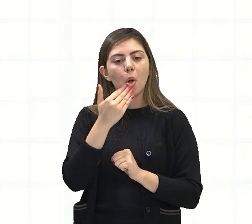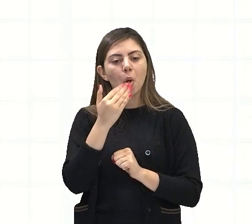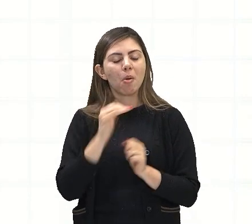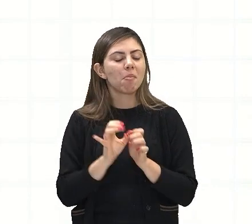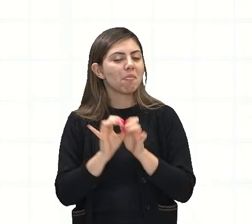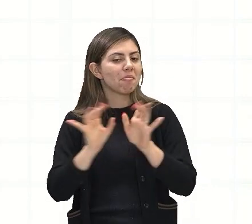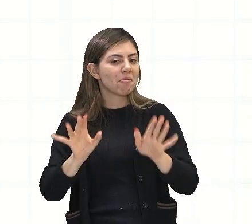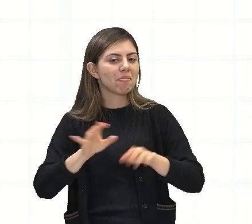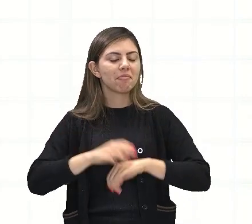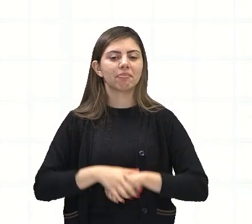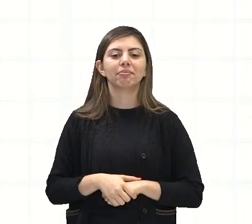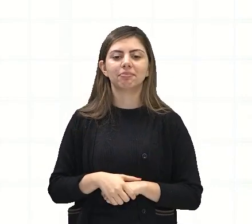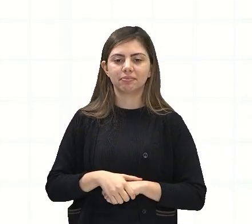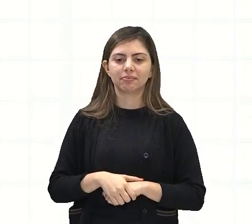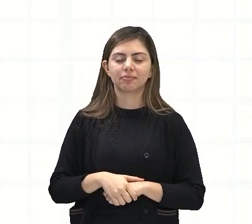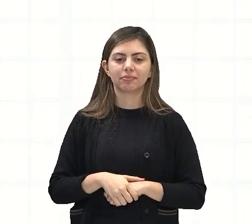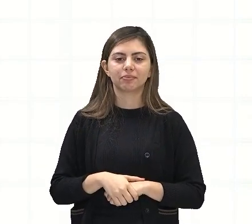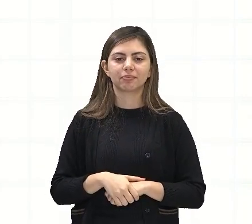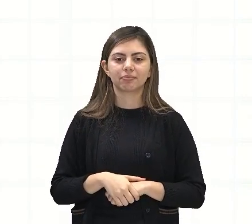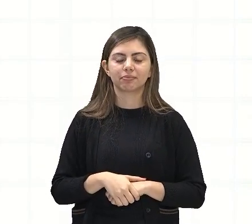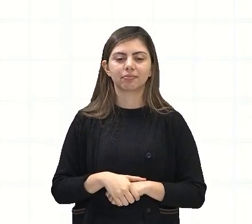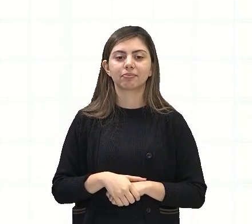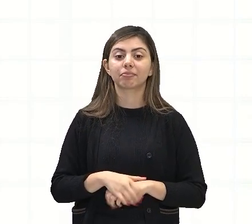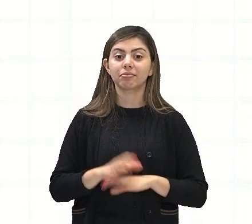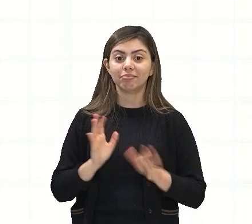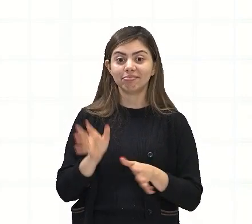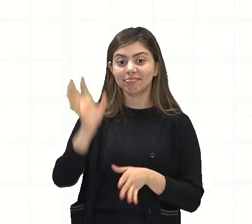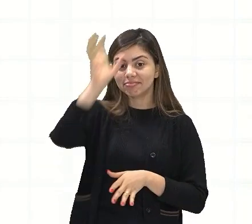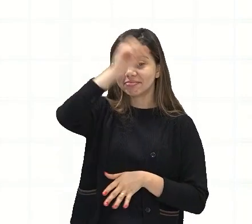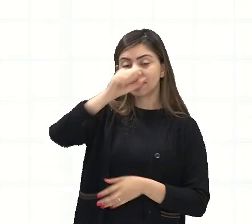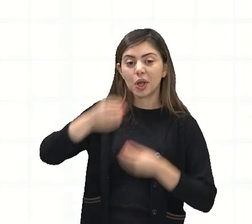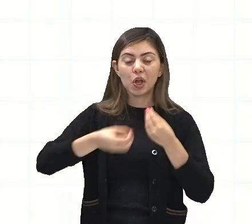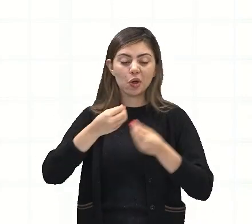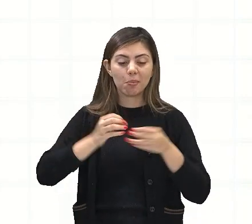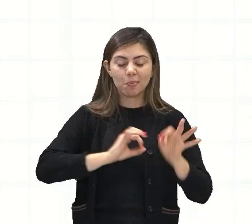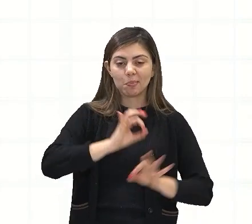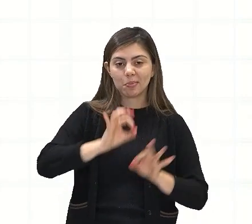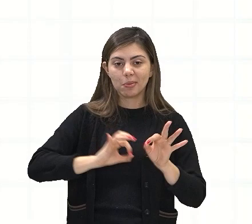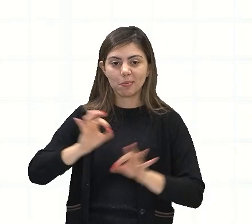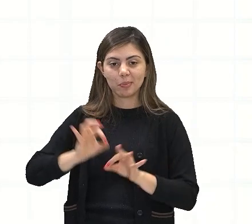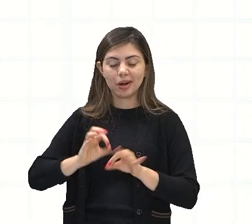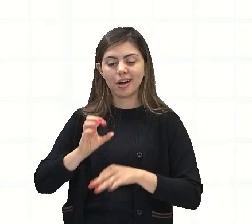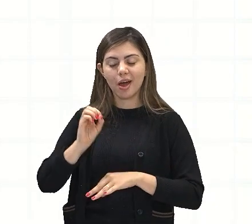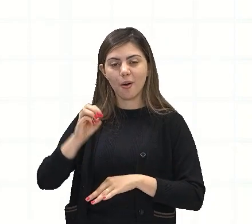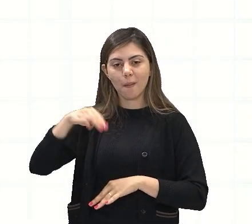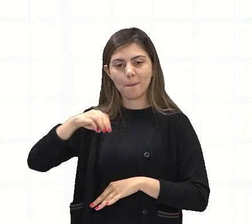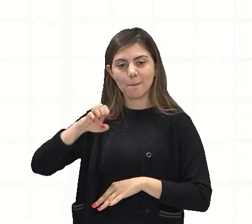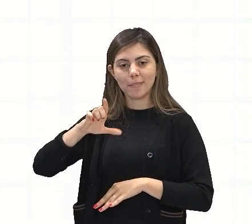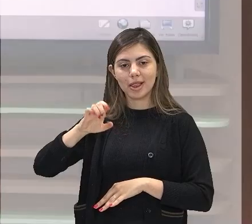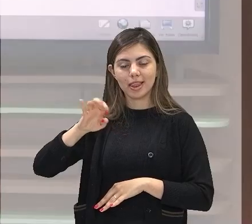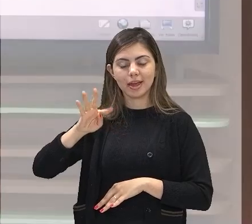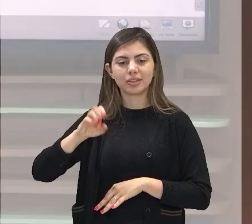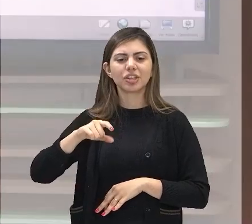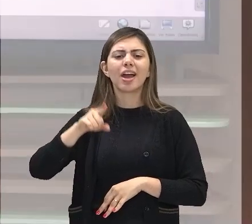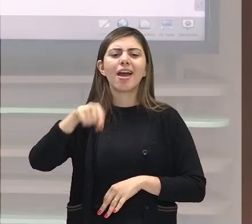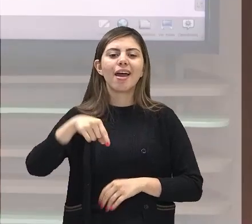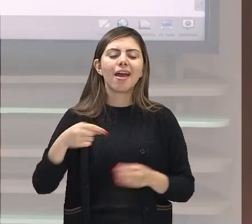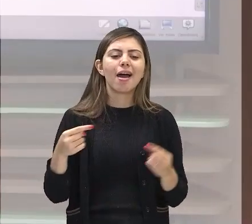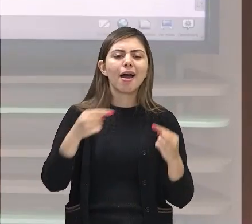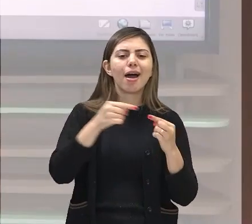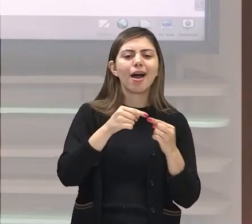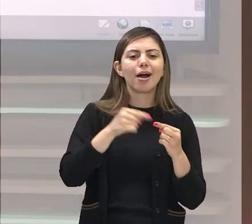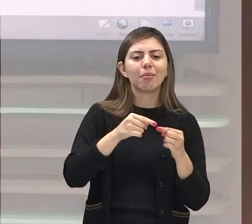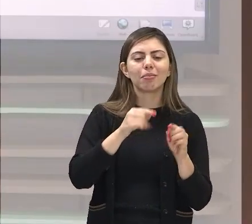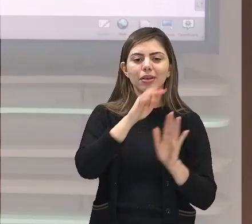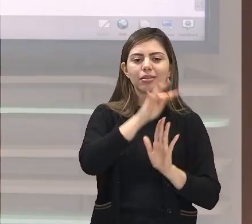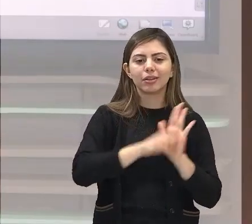bom apetite. Muito bem, já aprendemos esse tipo textual, essa tipologia textual, vimos o exemplo.